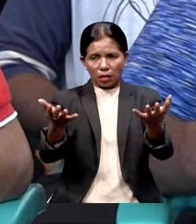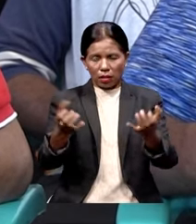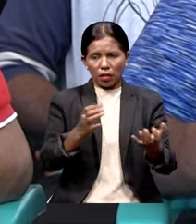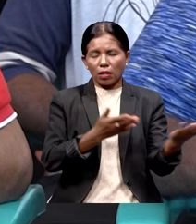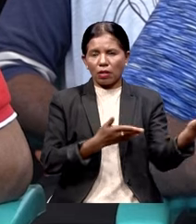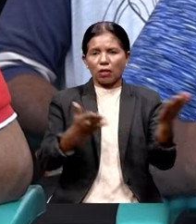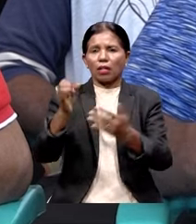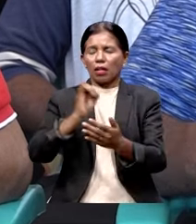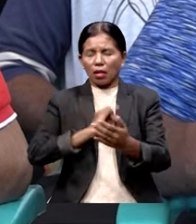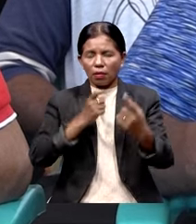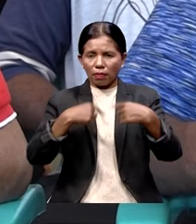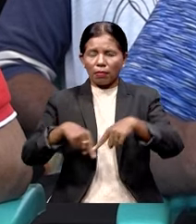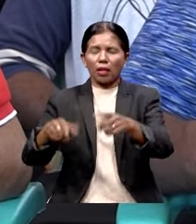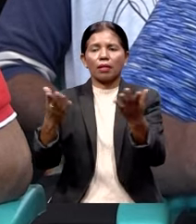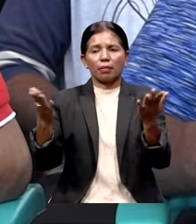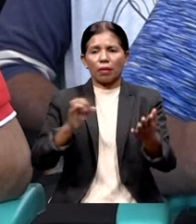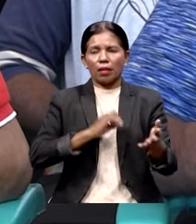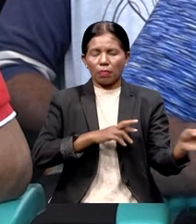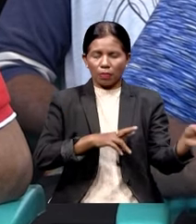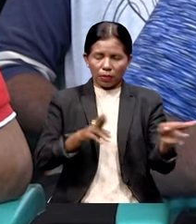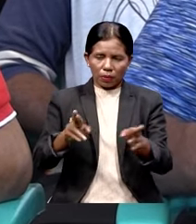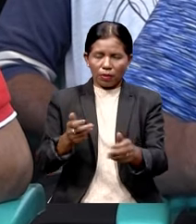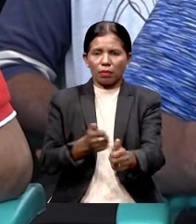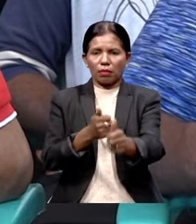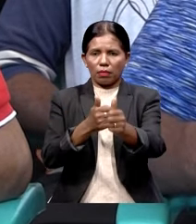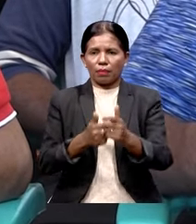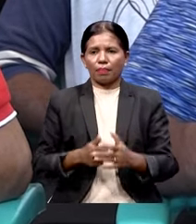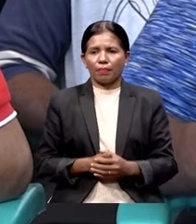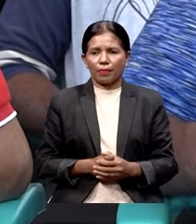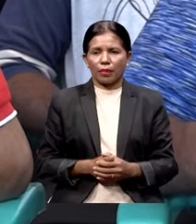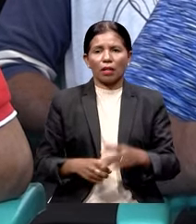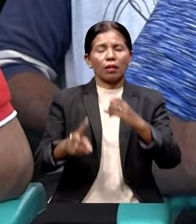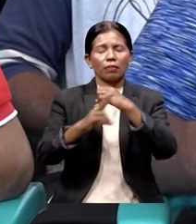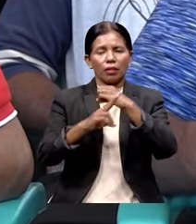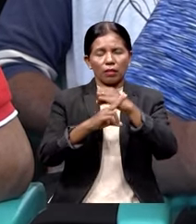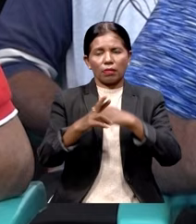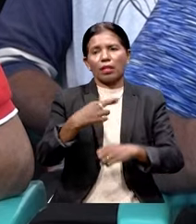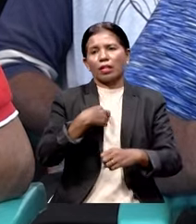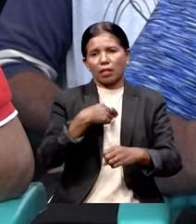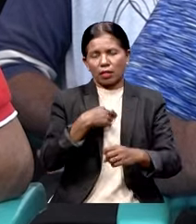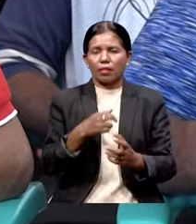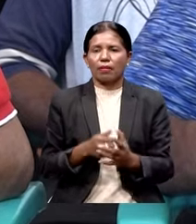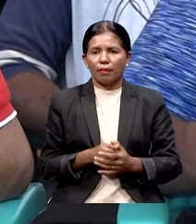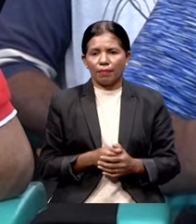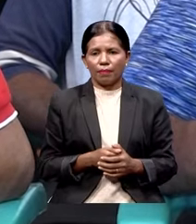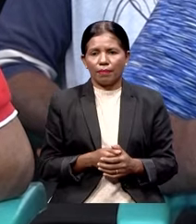how banbe, how pronto a tutuir. No vítima racista, maca.